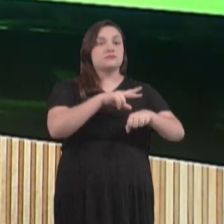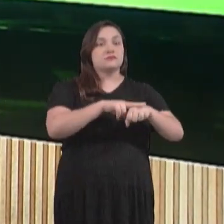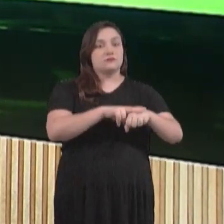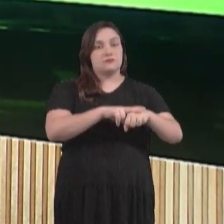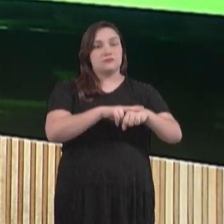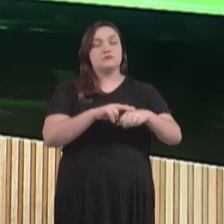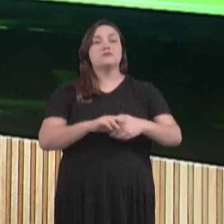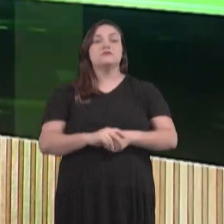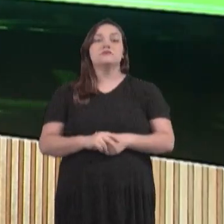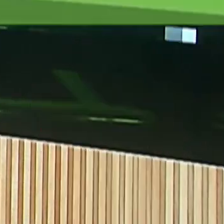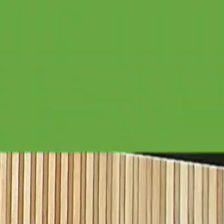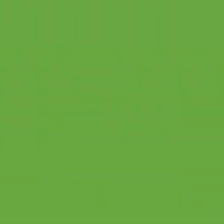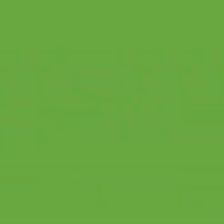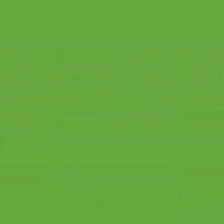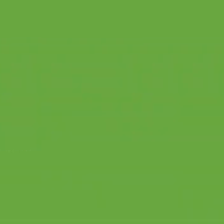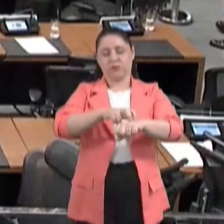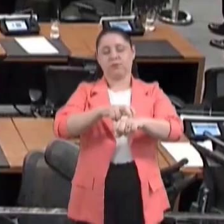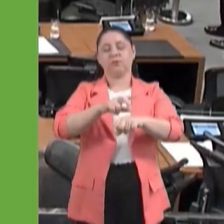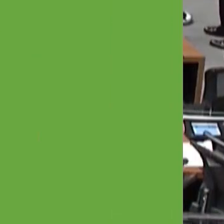Mato Grosso.